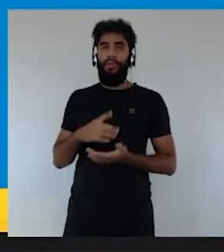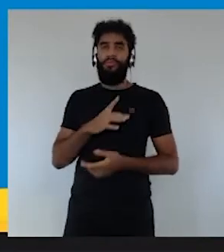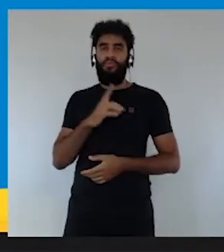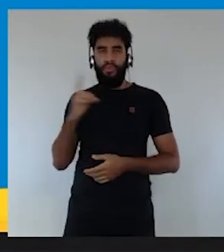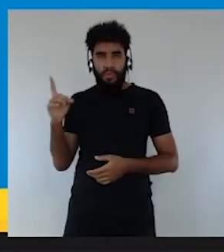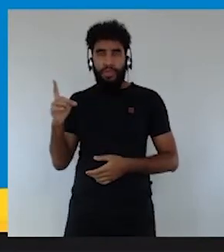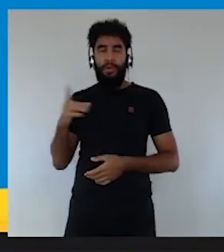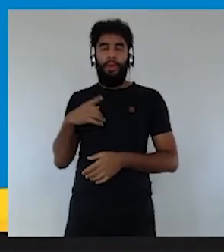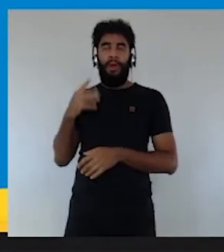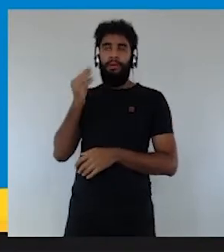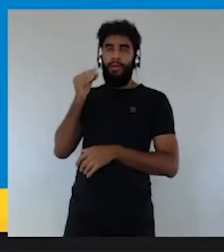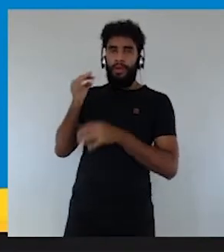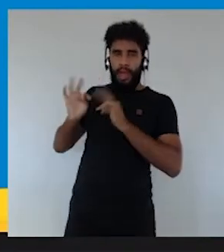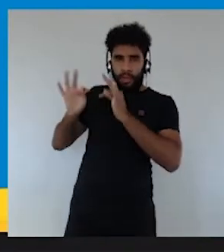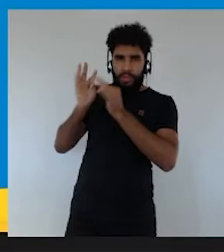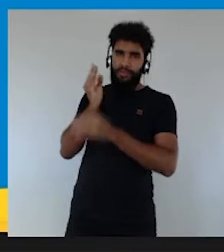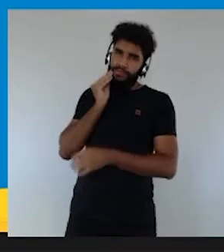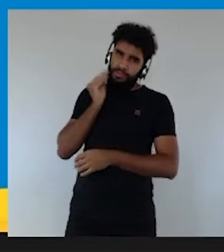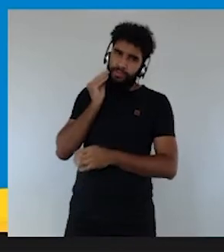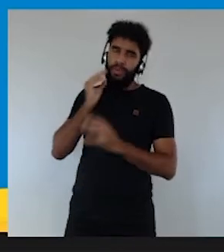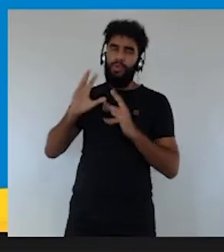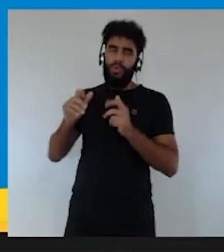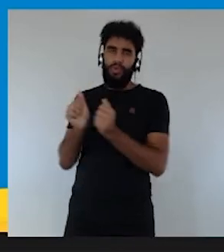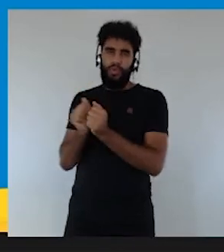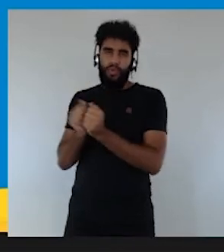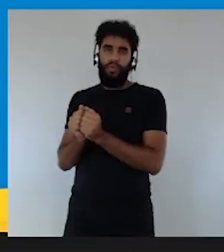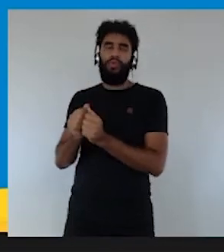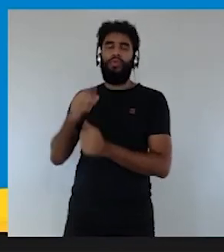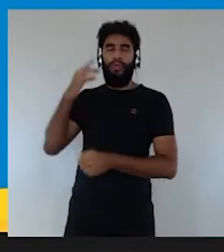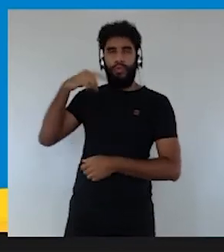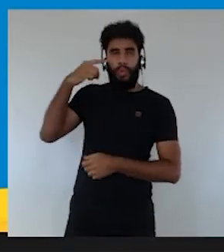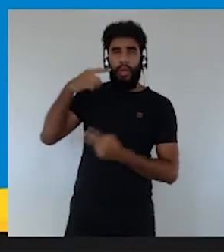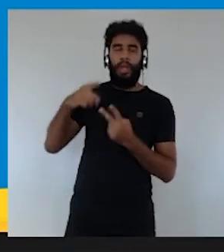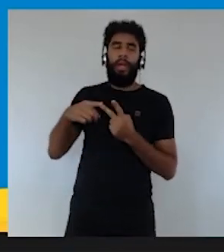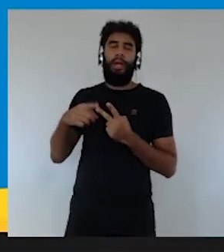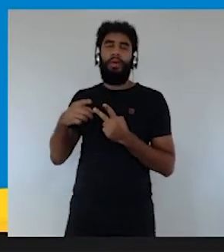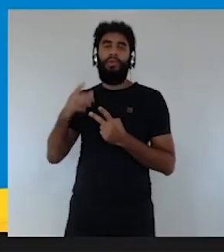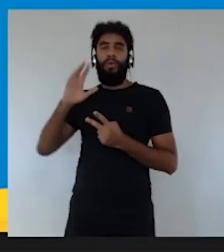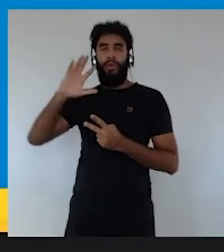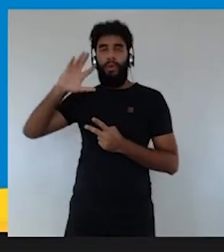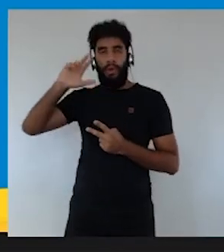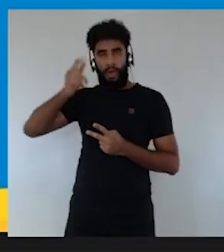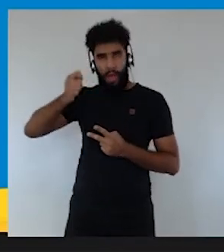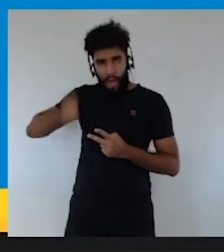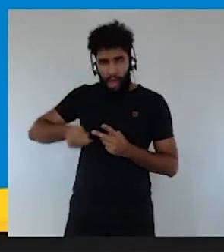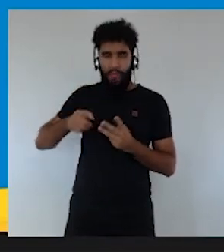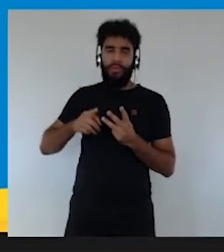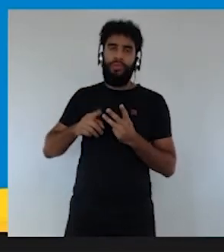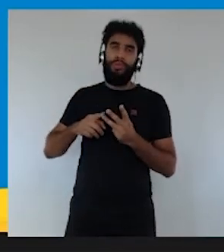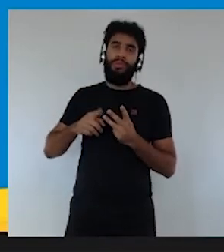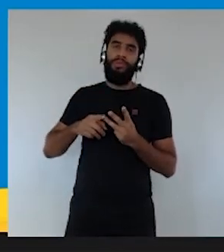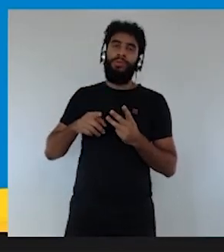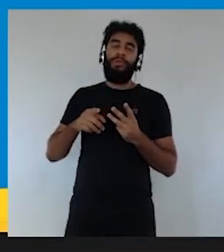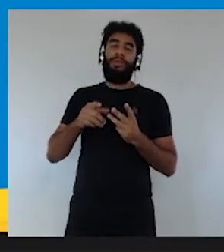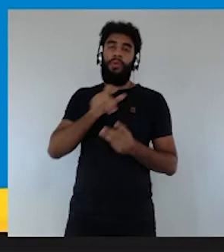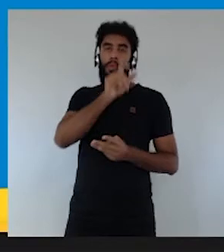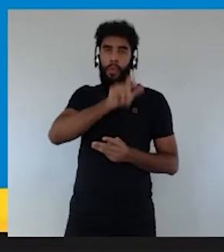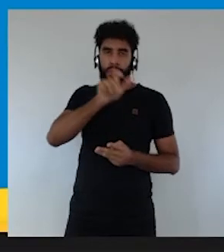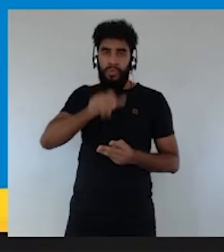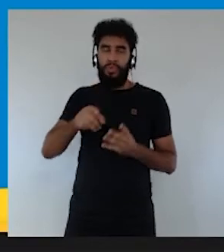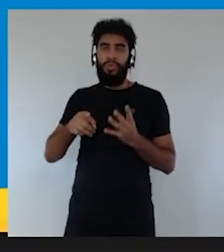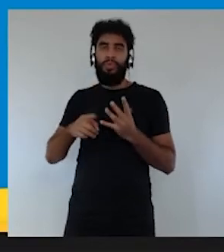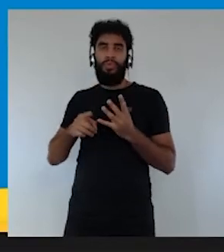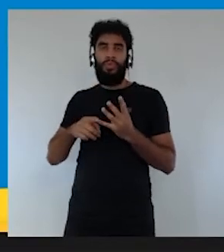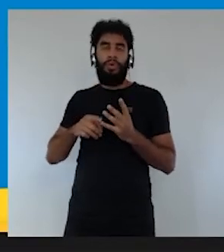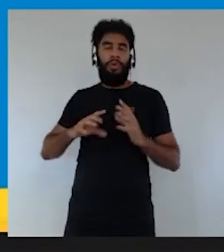testar a tecnologia com todo mundo, com todas as testemunhas, todos os advogados, todos os árbitros, para ver se isso vai funcionar ou não. Mais do que